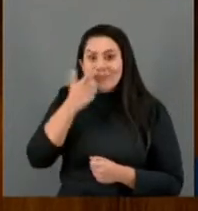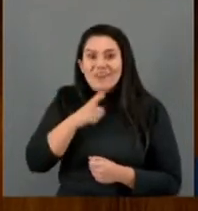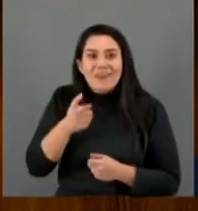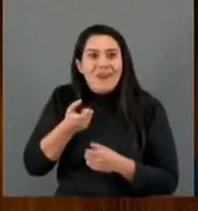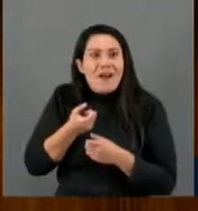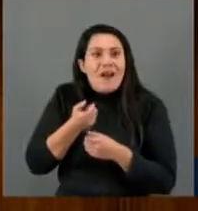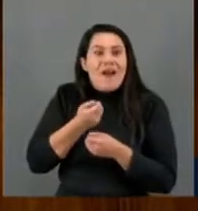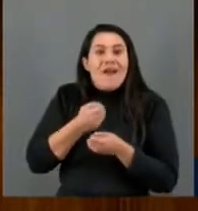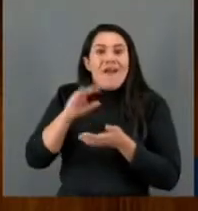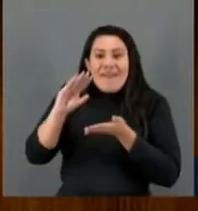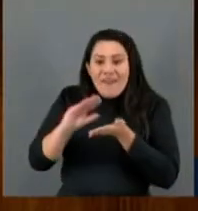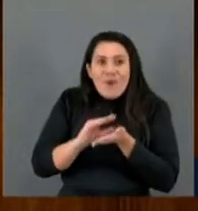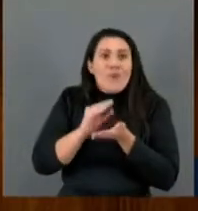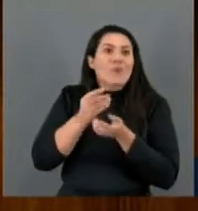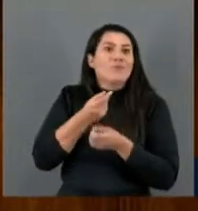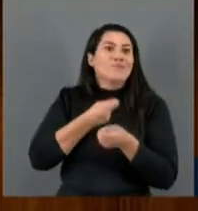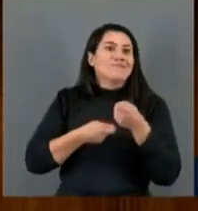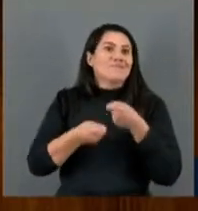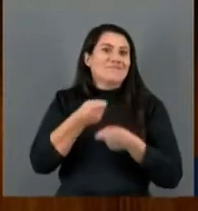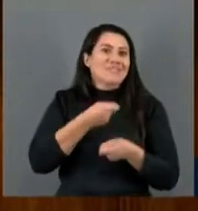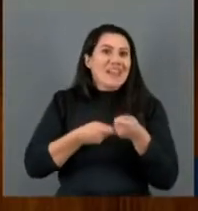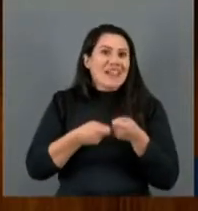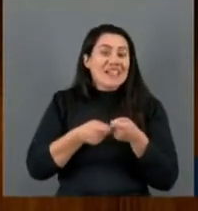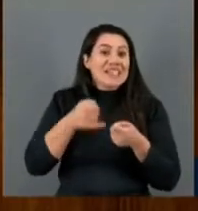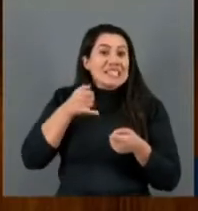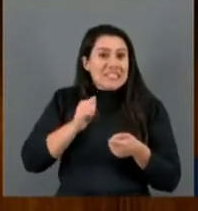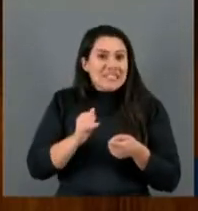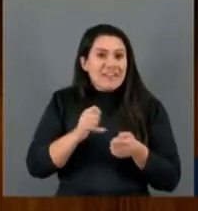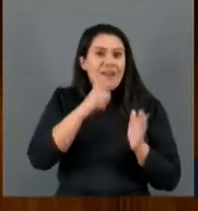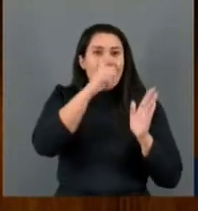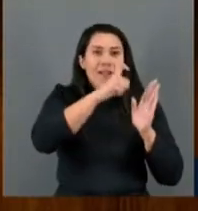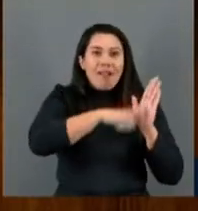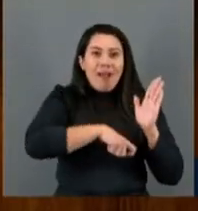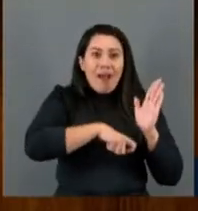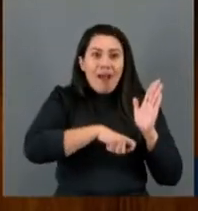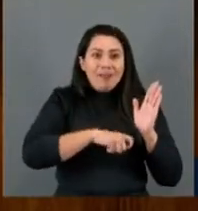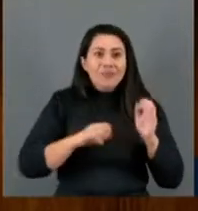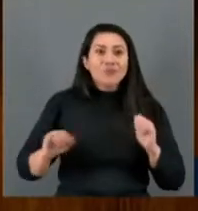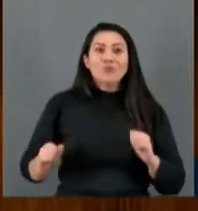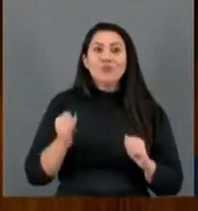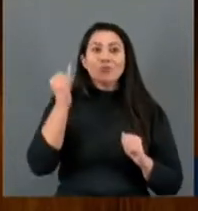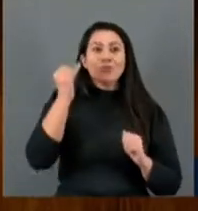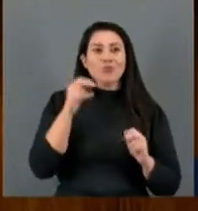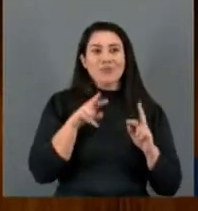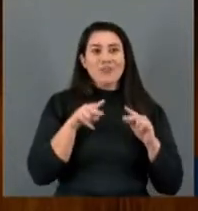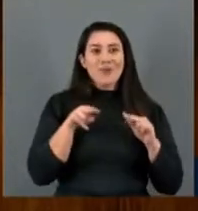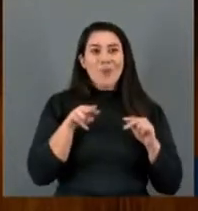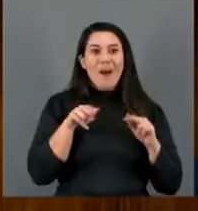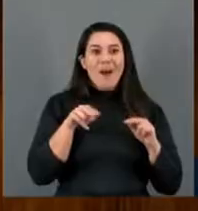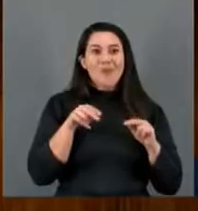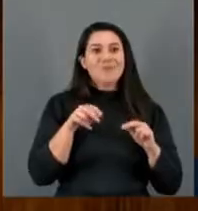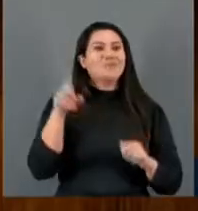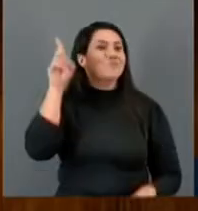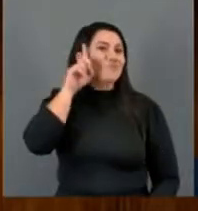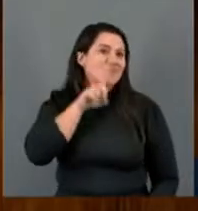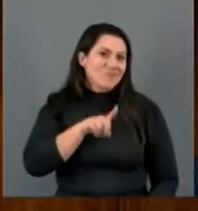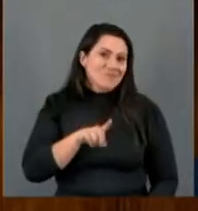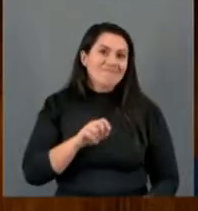taxa de juro da meca do capitalismo, dos Estados Unidos. O que é que